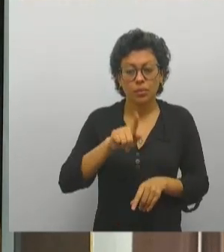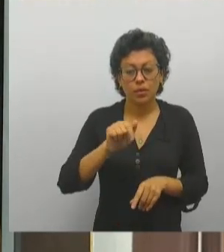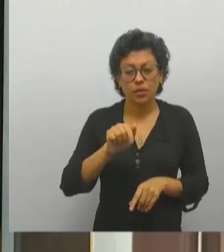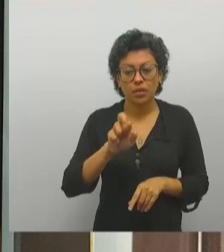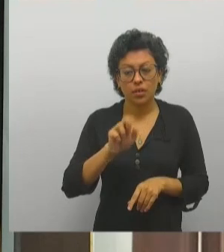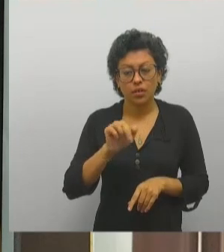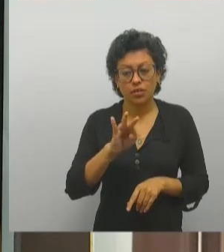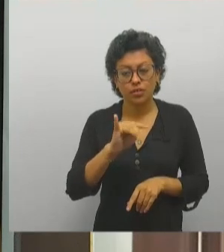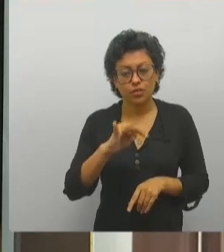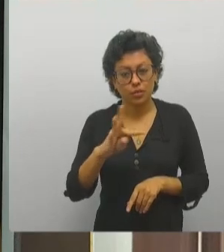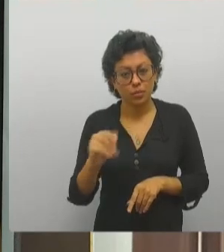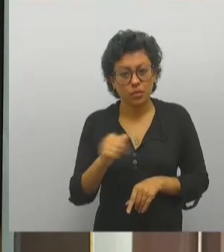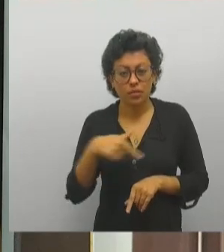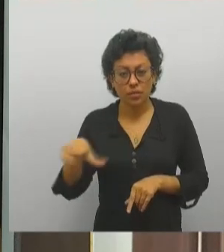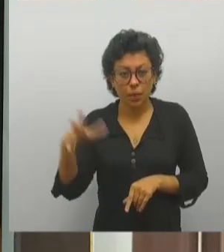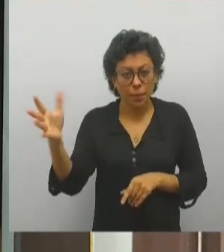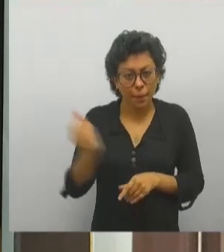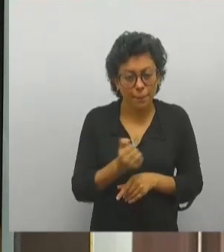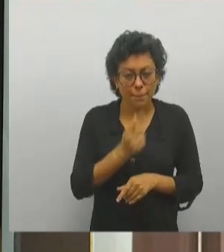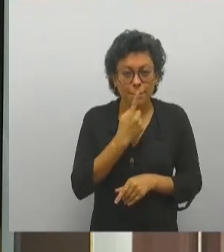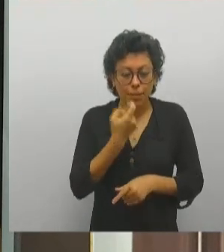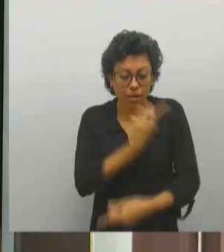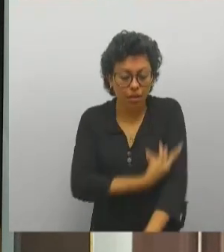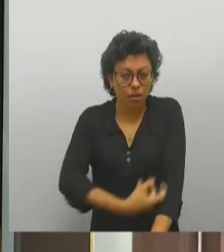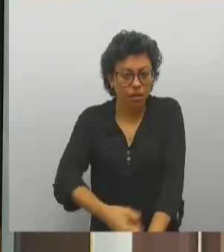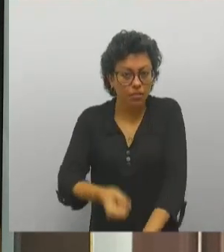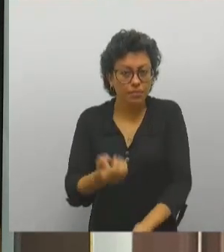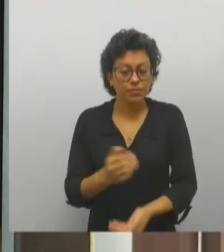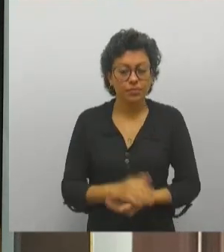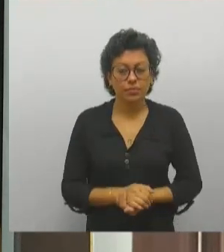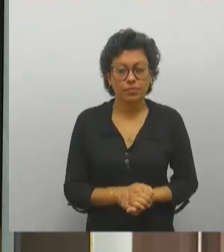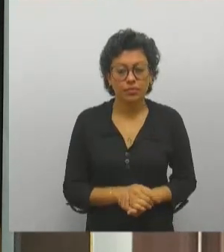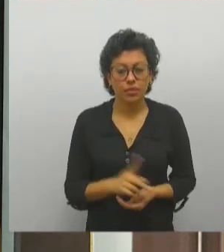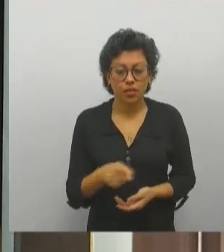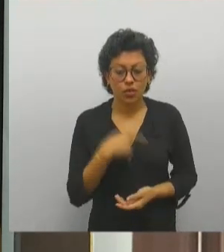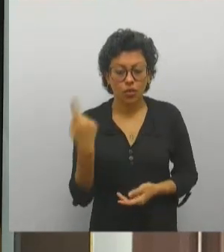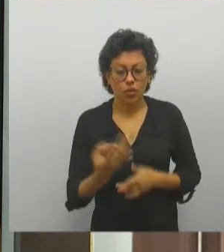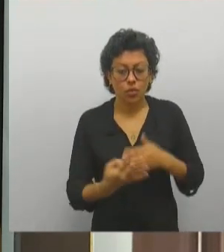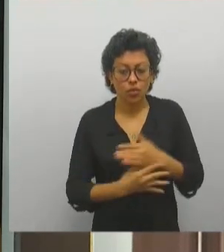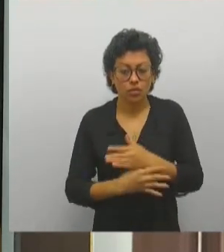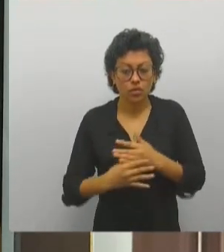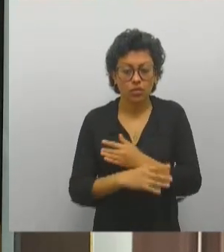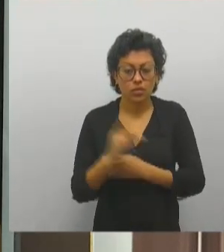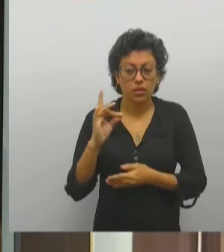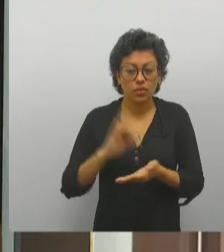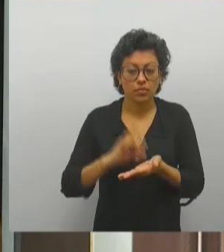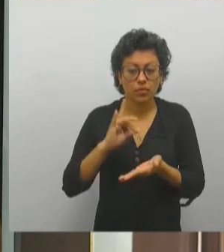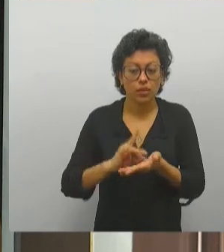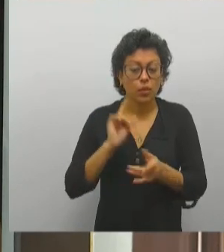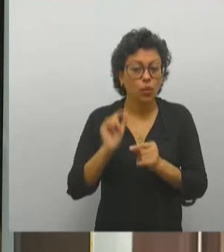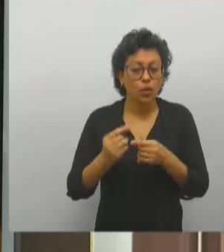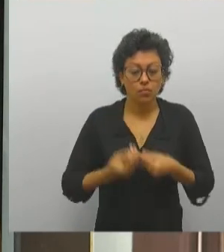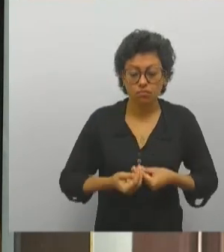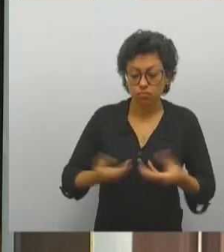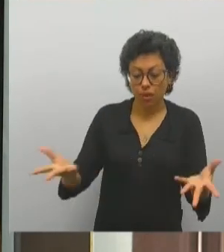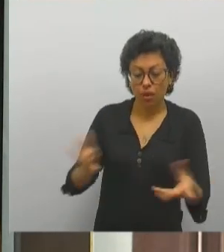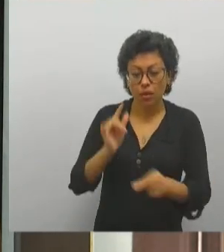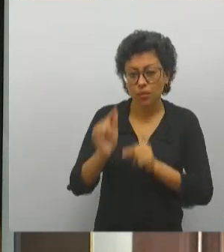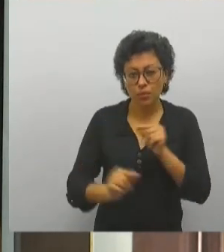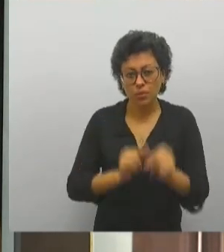vem aqui buscar sangue. Então, a nossa cidade, na verdade, ela fornece, o